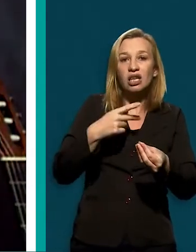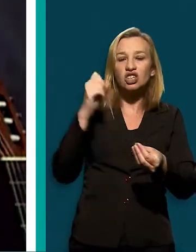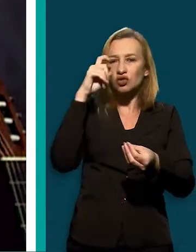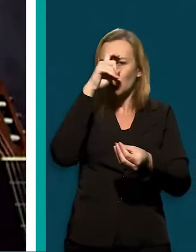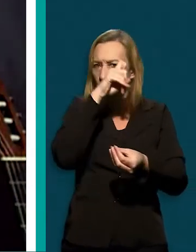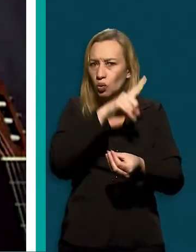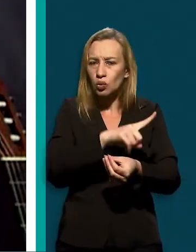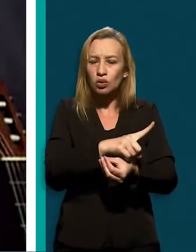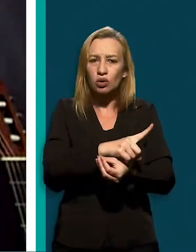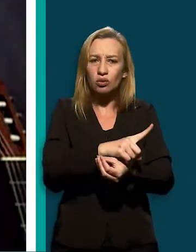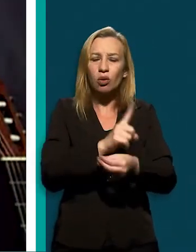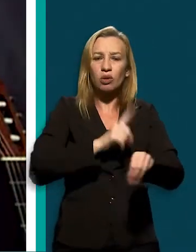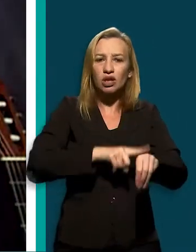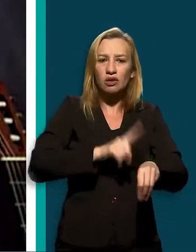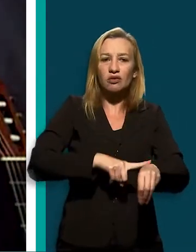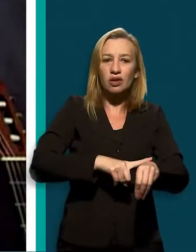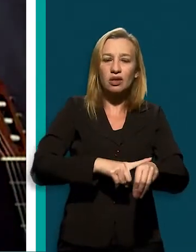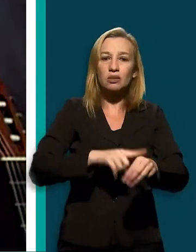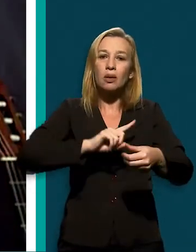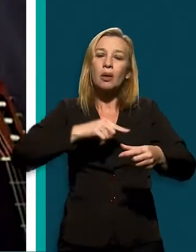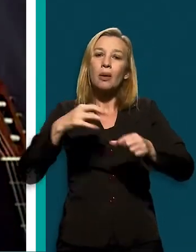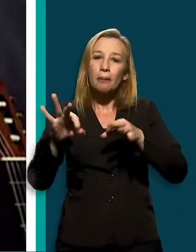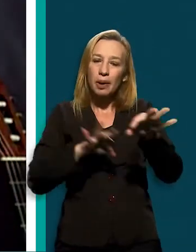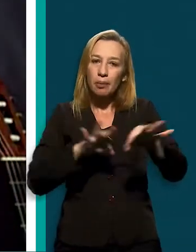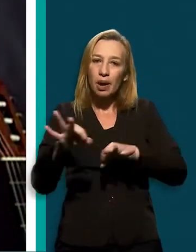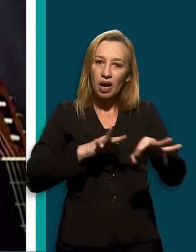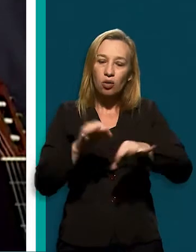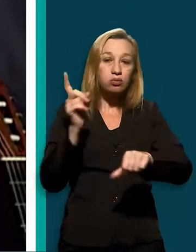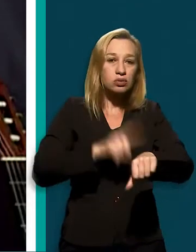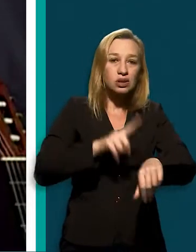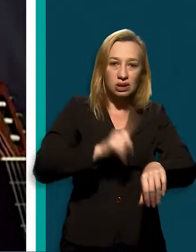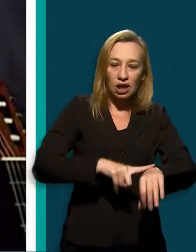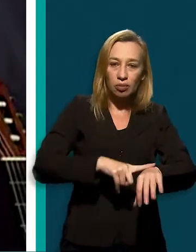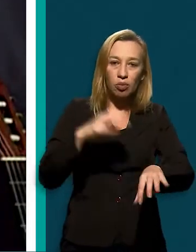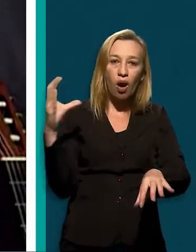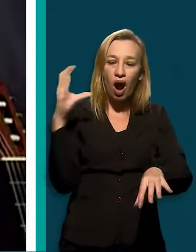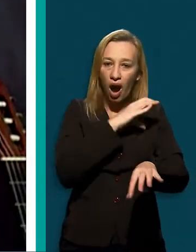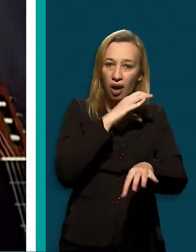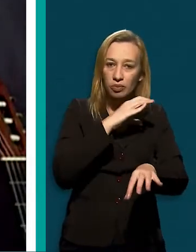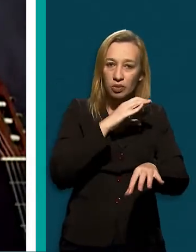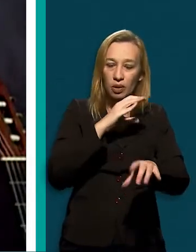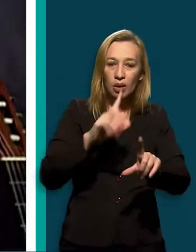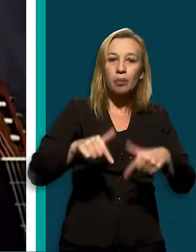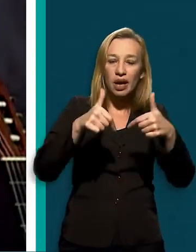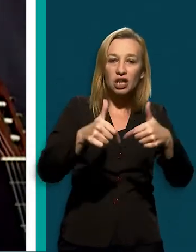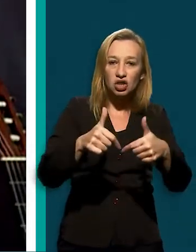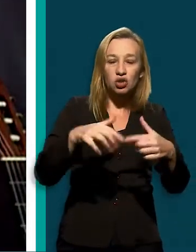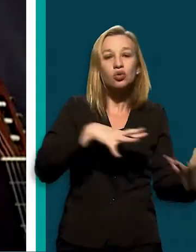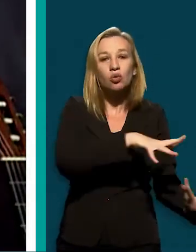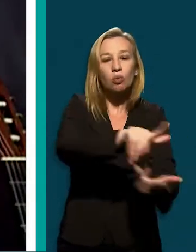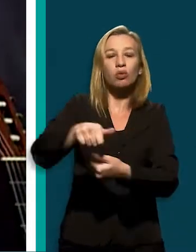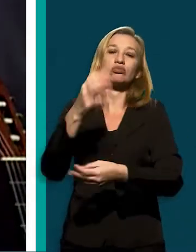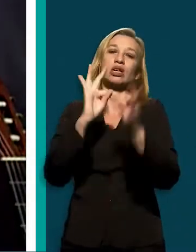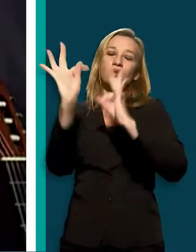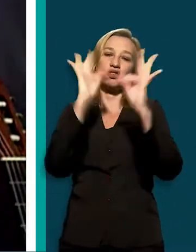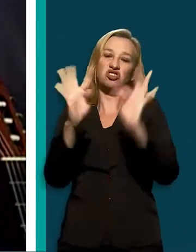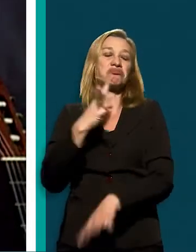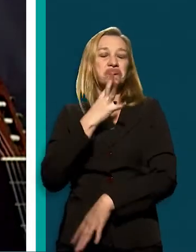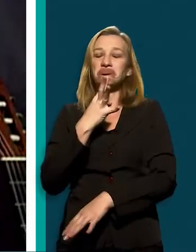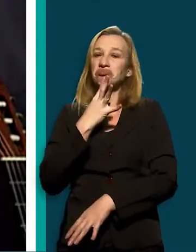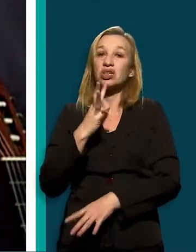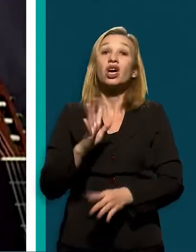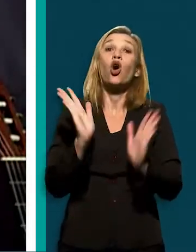a dificuldade me preparou em um tempo recorde para me poder exercer a minha função em um outro mundo que eu não